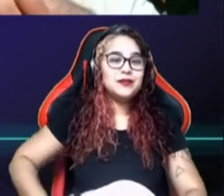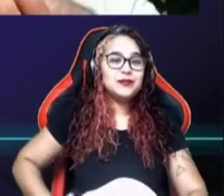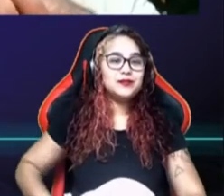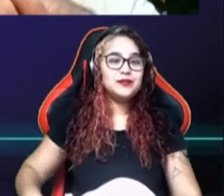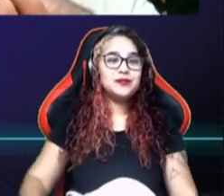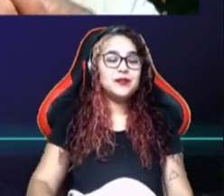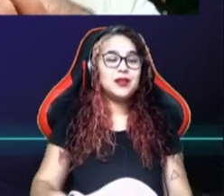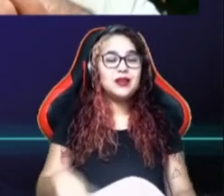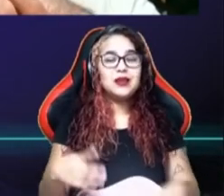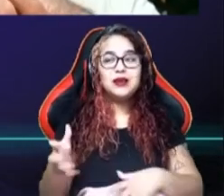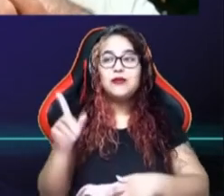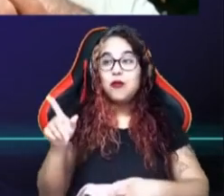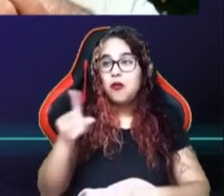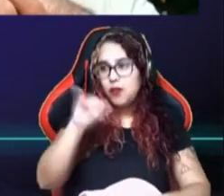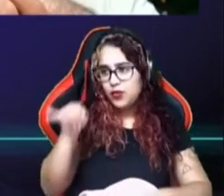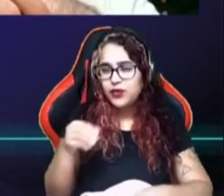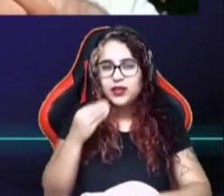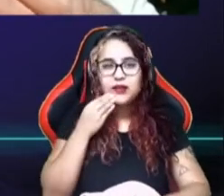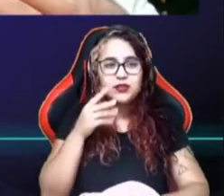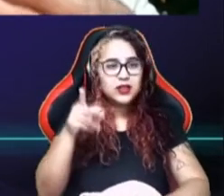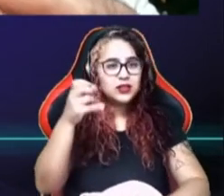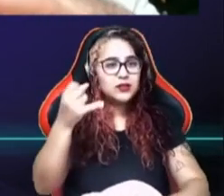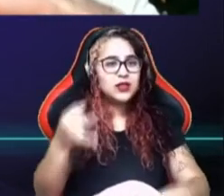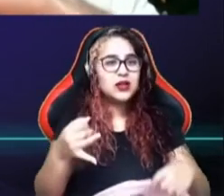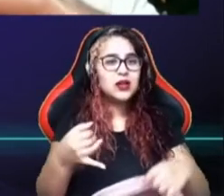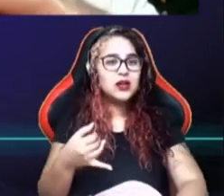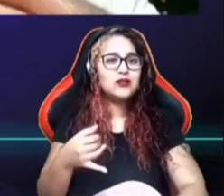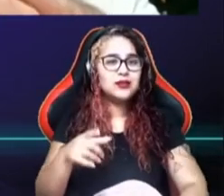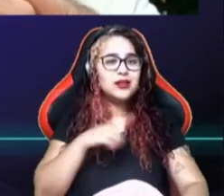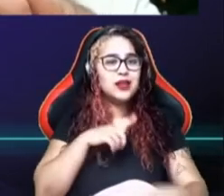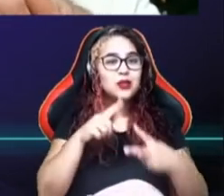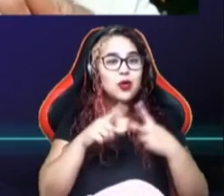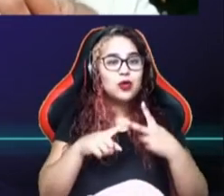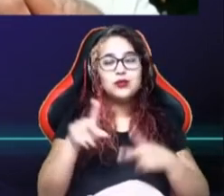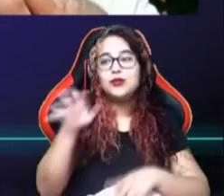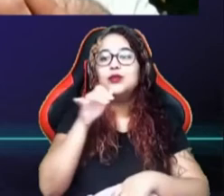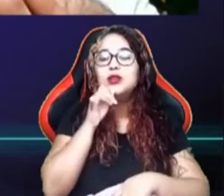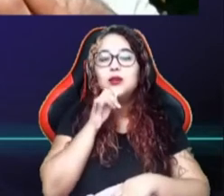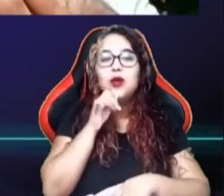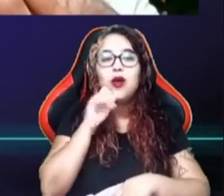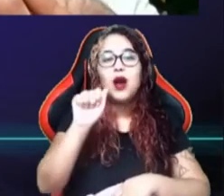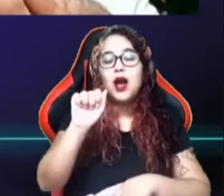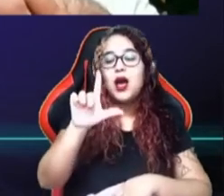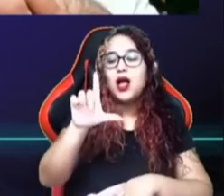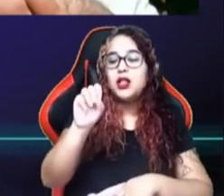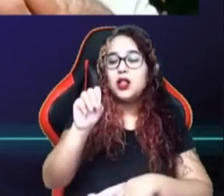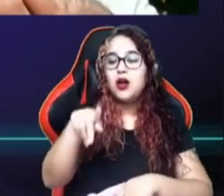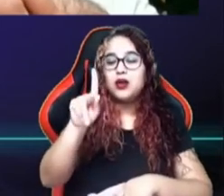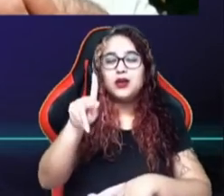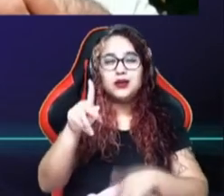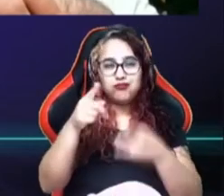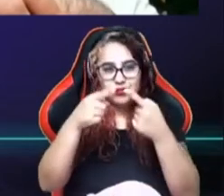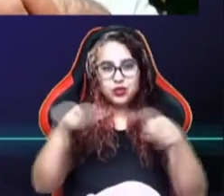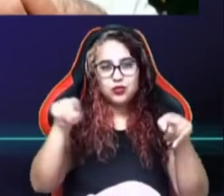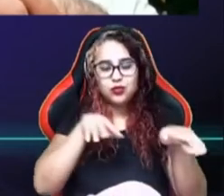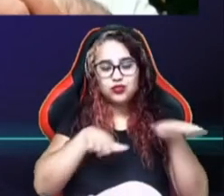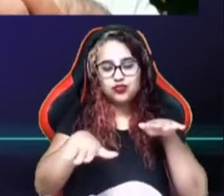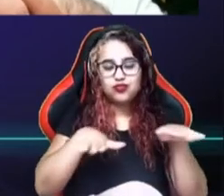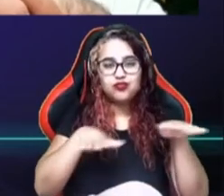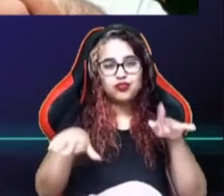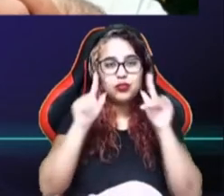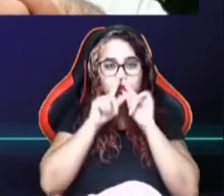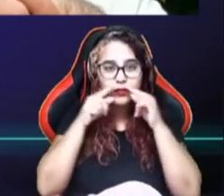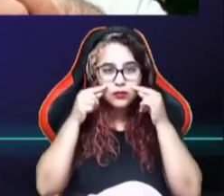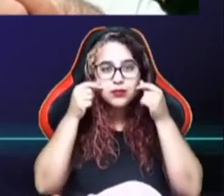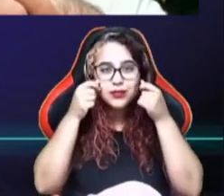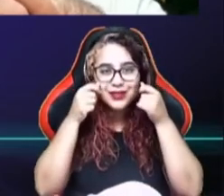né? Um deles é a questão do Alok no Free Fire. Então, ele teve participação dentro do